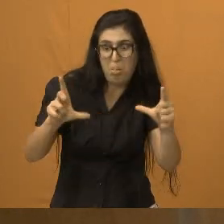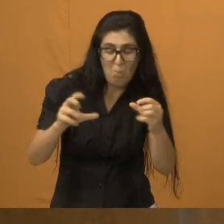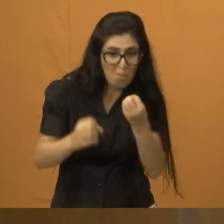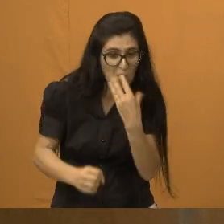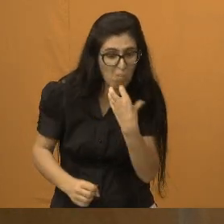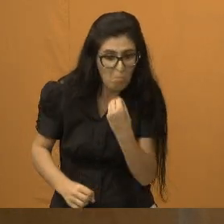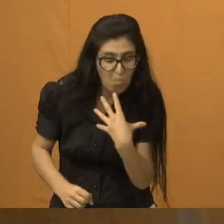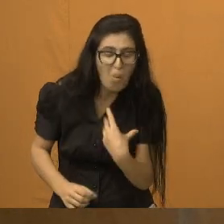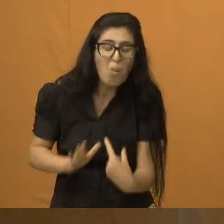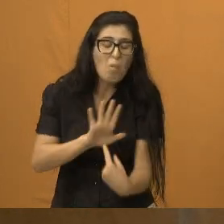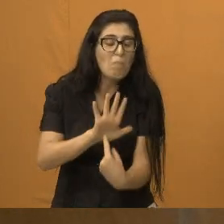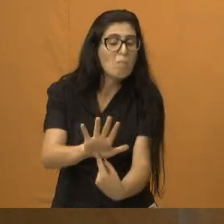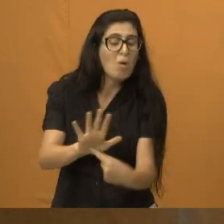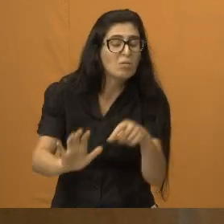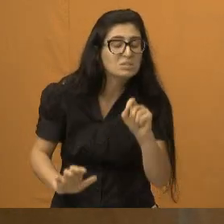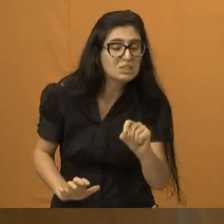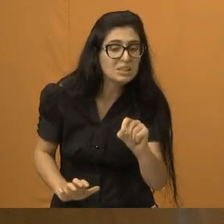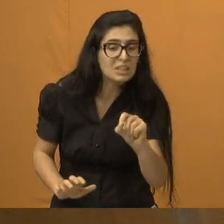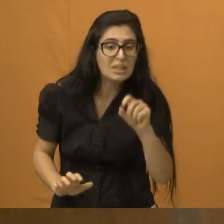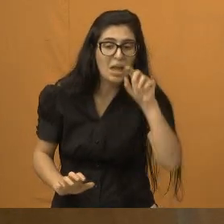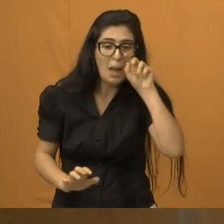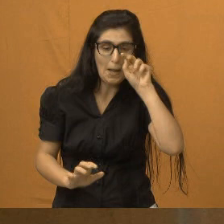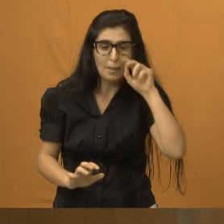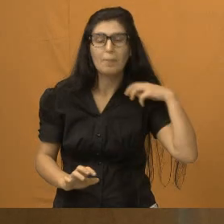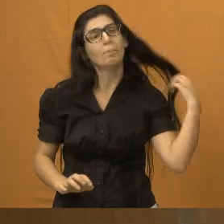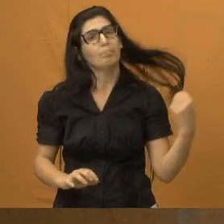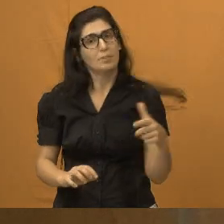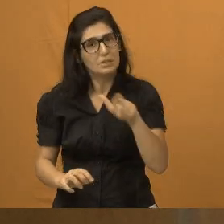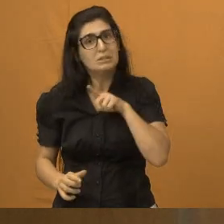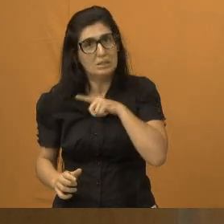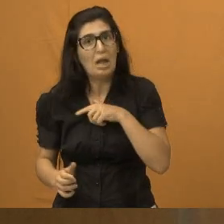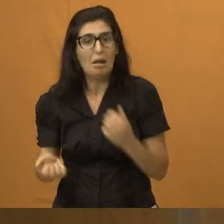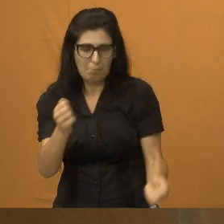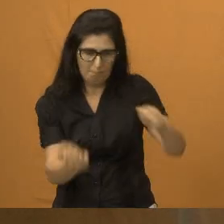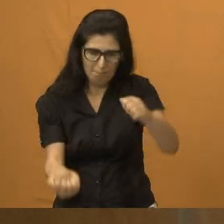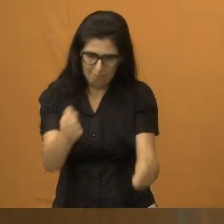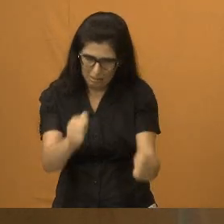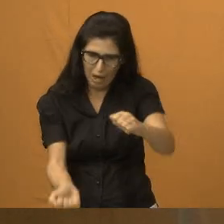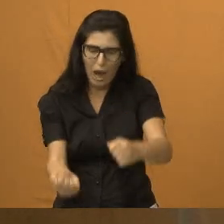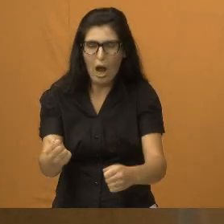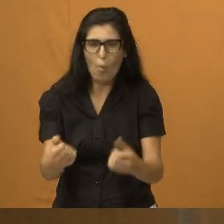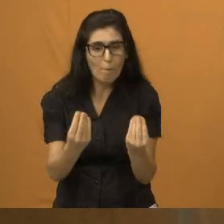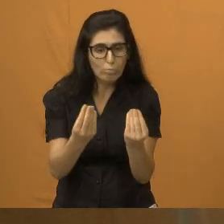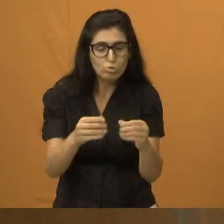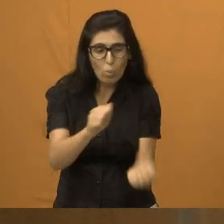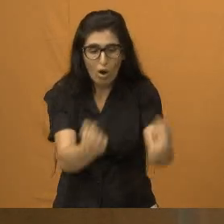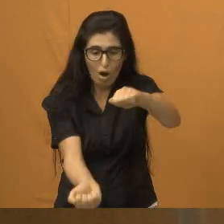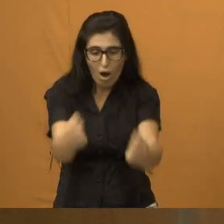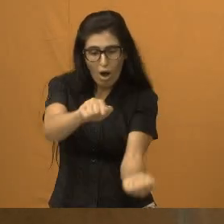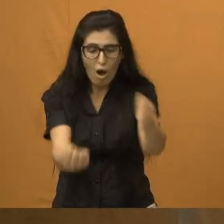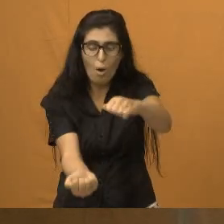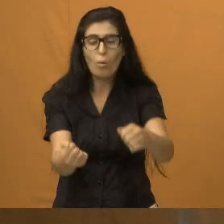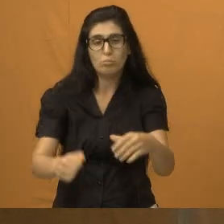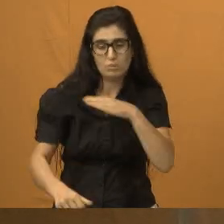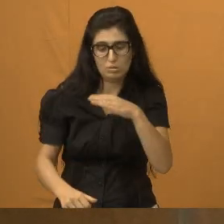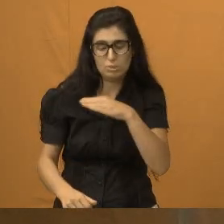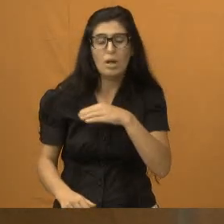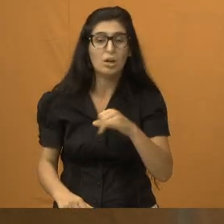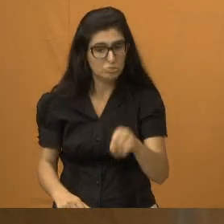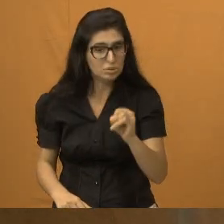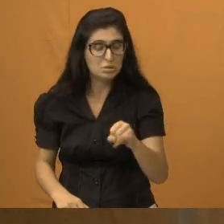demonstra o que você mesmo comentou agora, que foi a questão de mais carros na cidade, né? Então, vejo que teve um acréscimo, sim. É